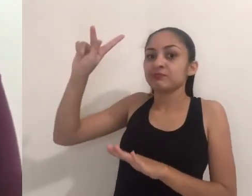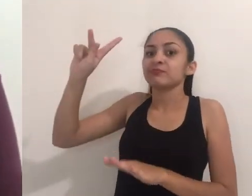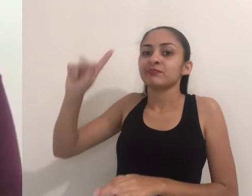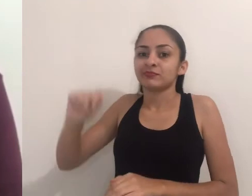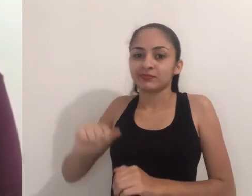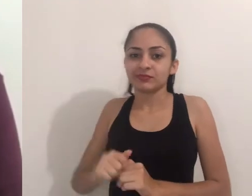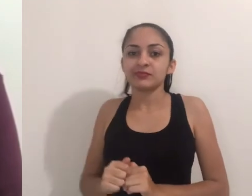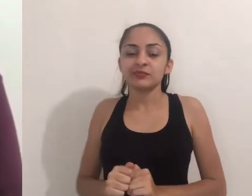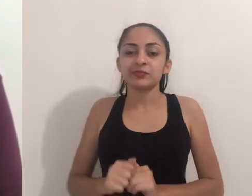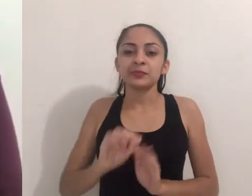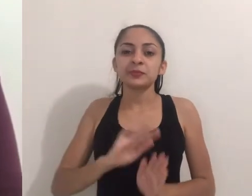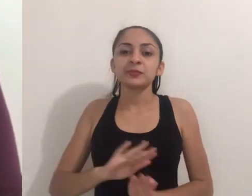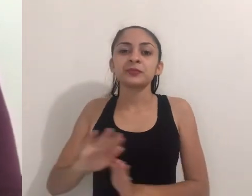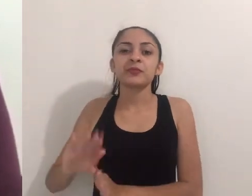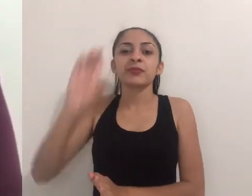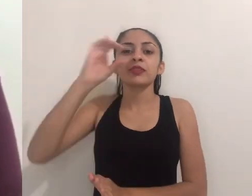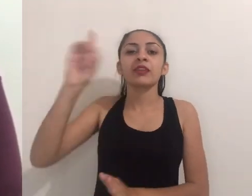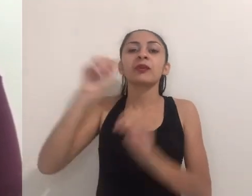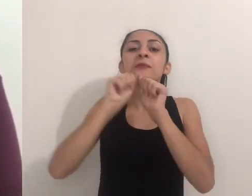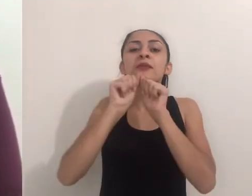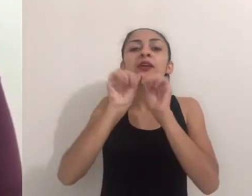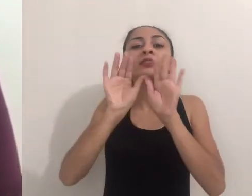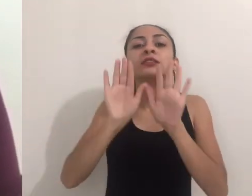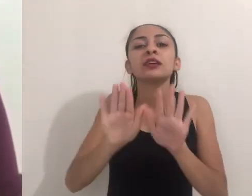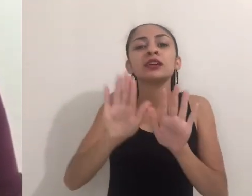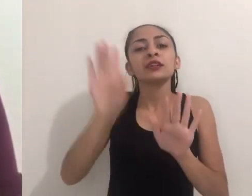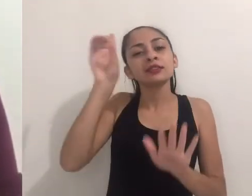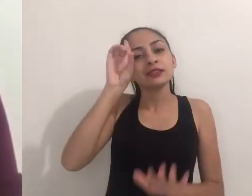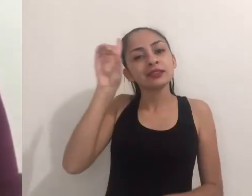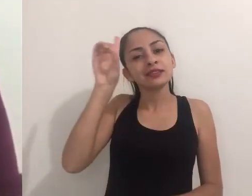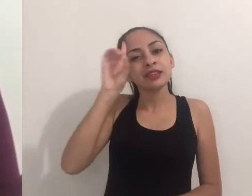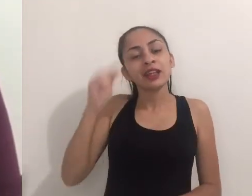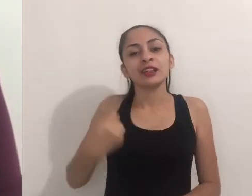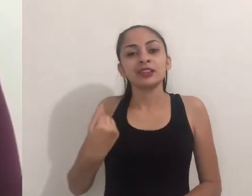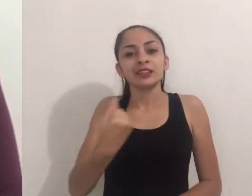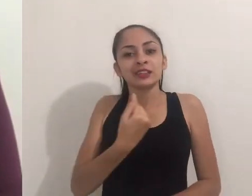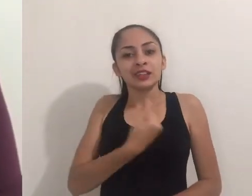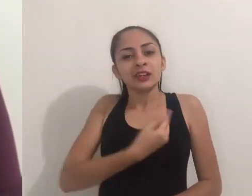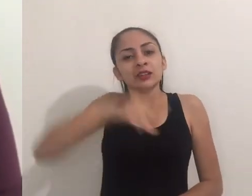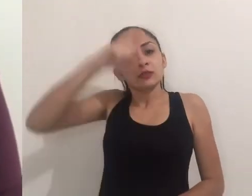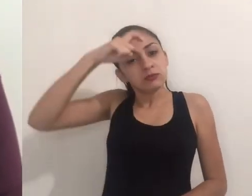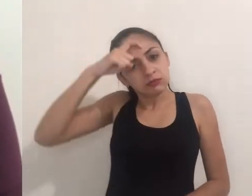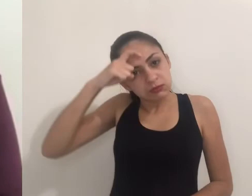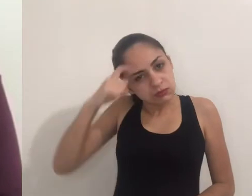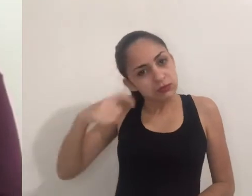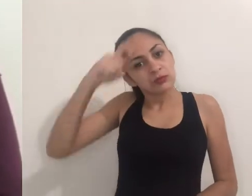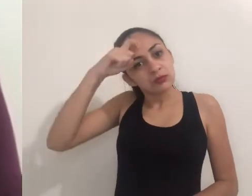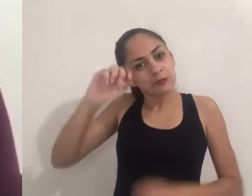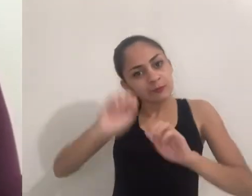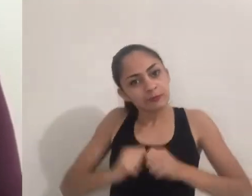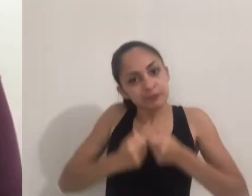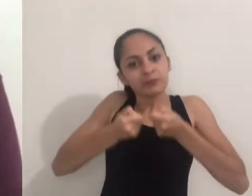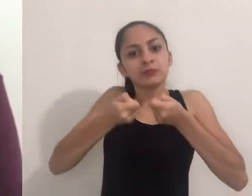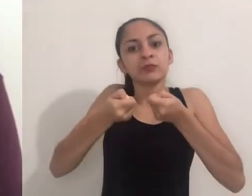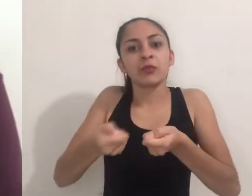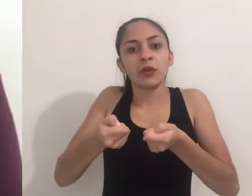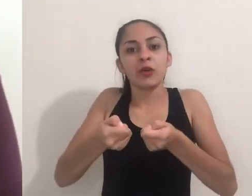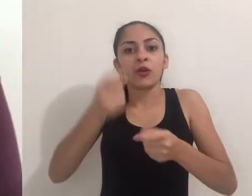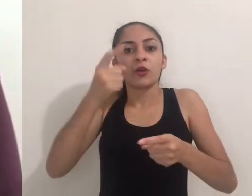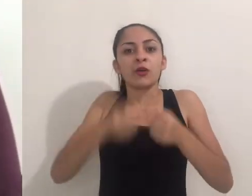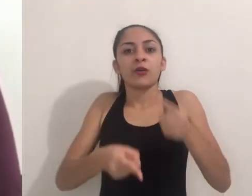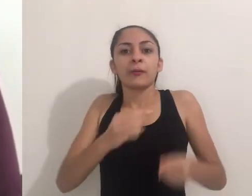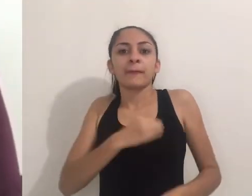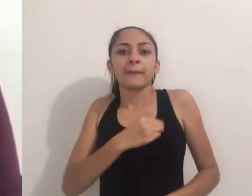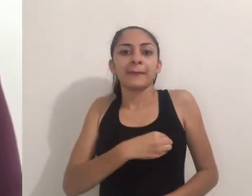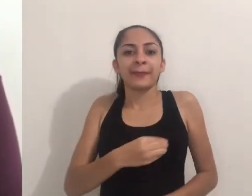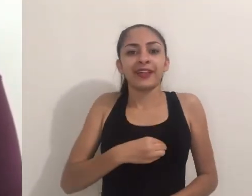nos abençoe, que Ele nos fortaleça, para que a cada dia nós possamos viver lutando contra a carne, combatendo o pecado, mas